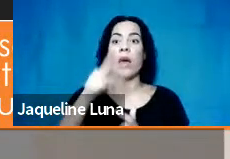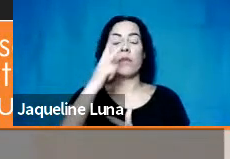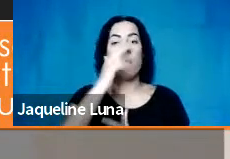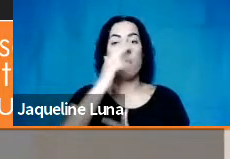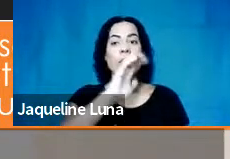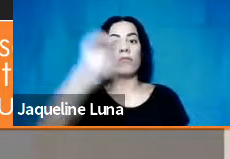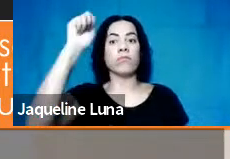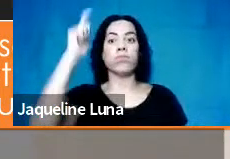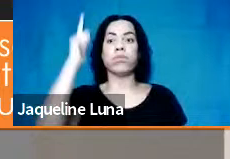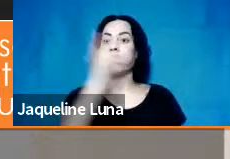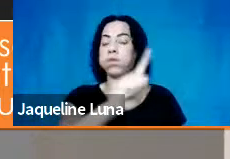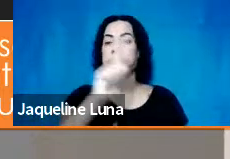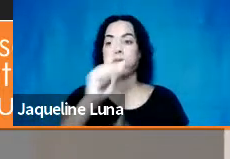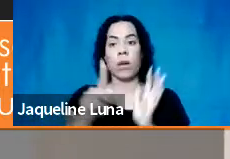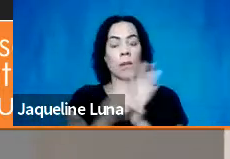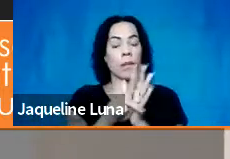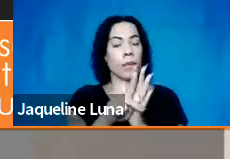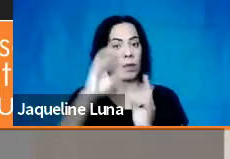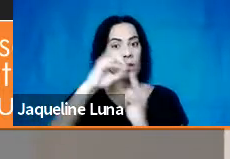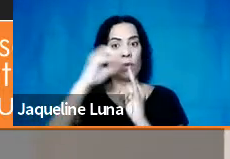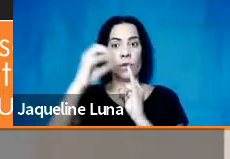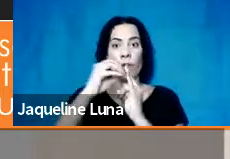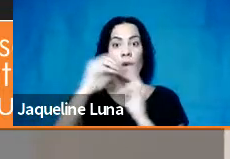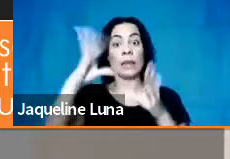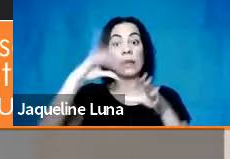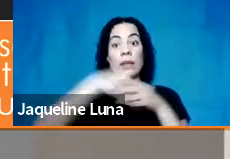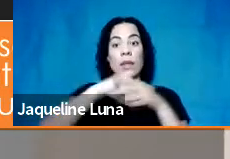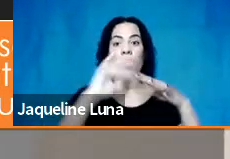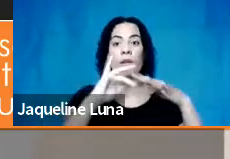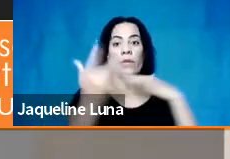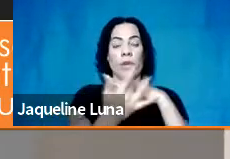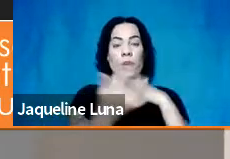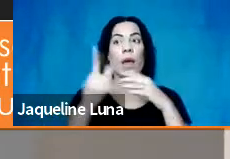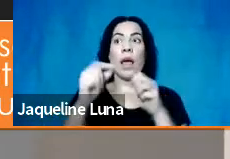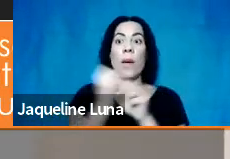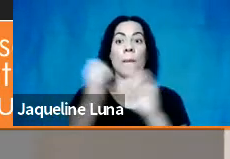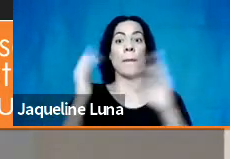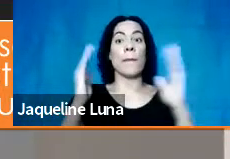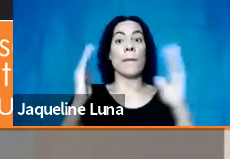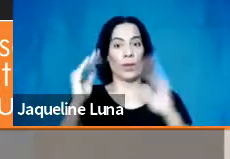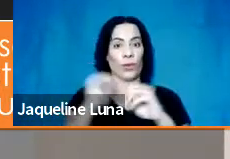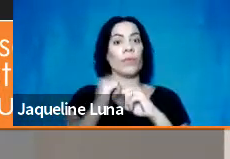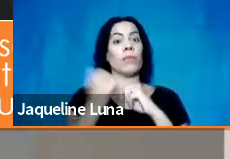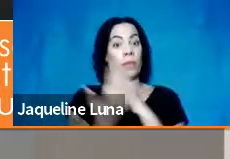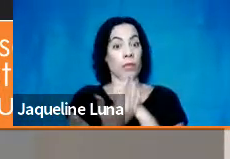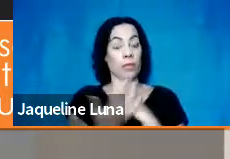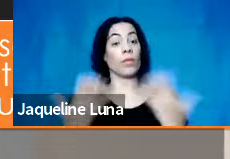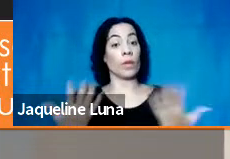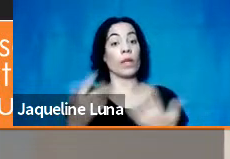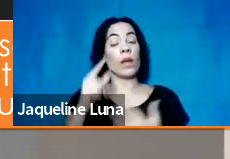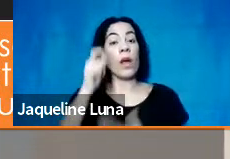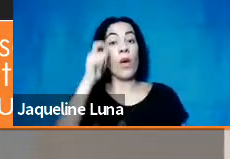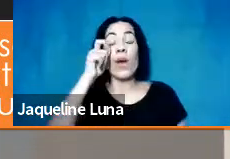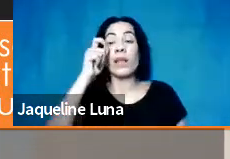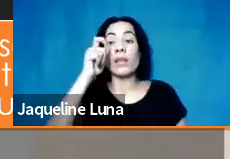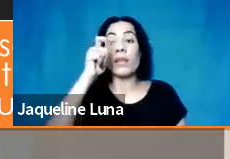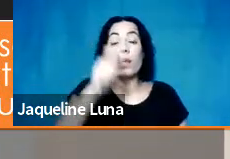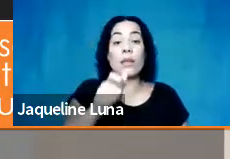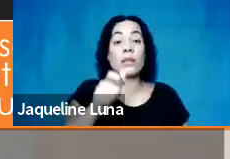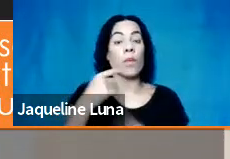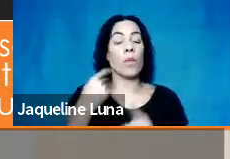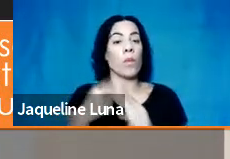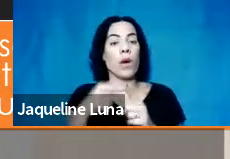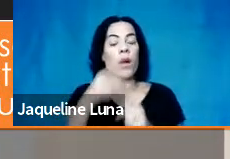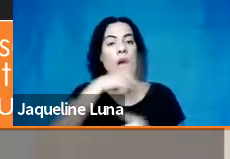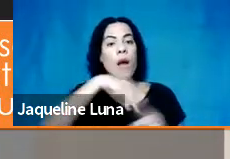dos recordes da Fiocruz, das redes sociais da Fiocruz durante essa pandemia, né? Então, e o interesse